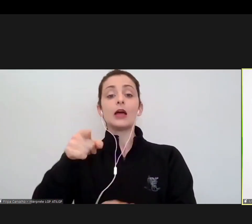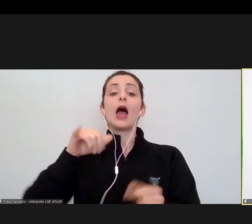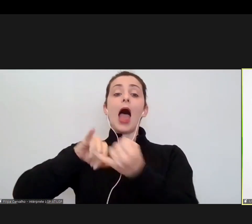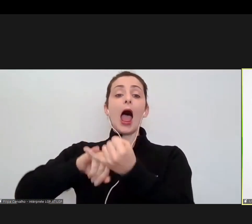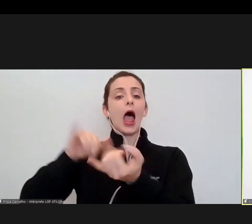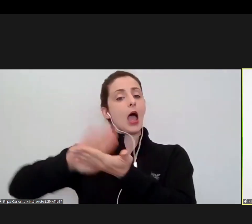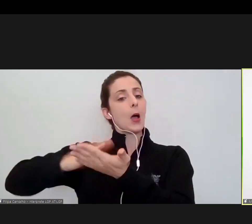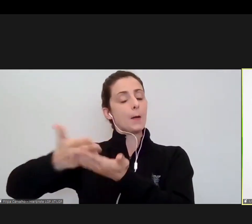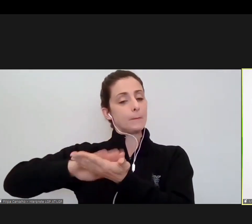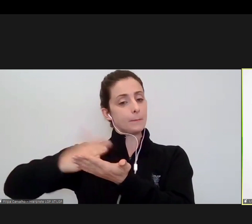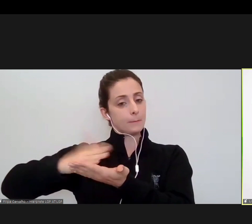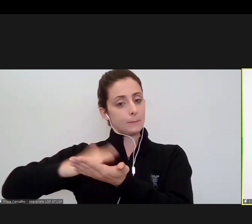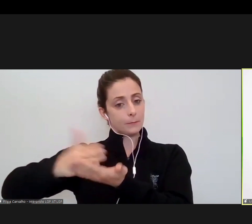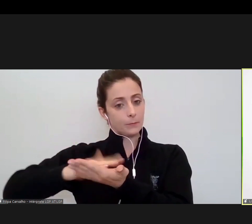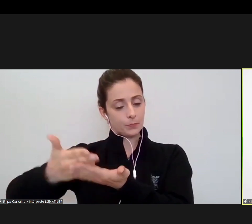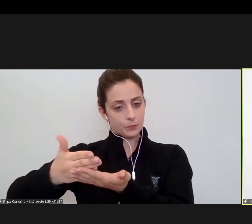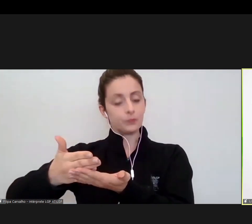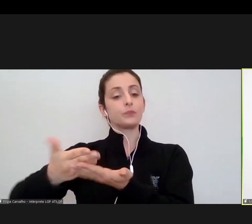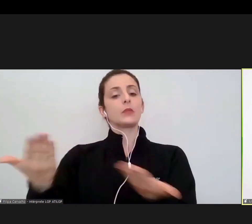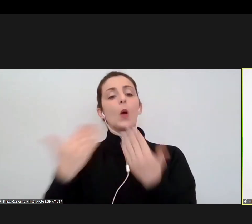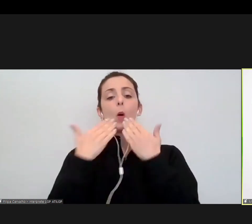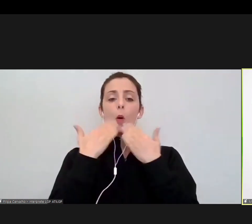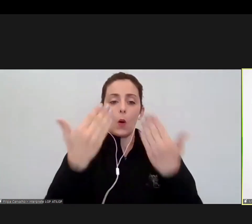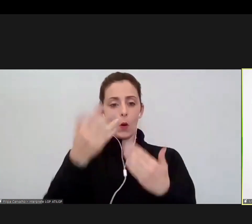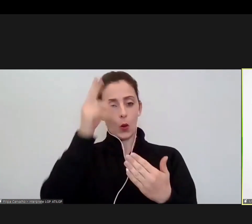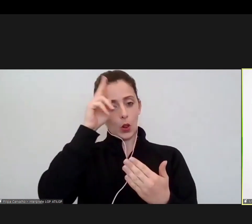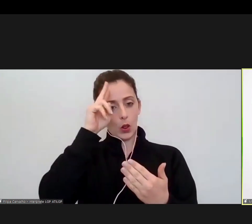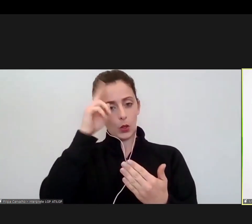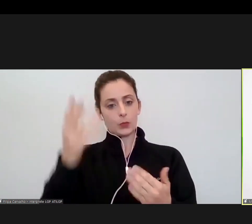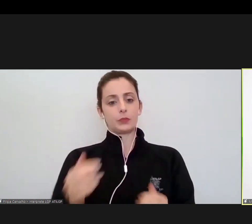de Língua Gestual Portuguesa, a quem agradecemos desde já.